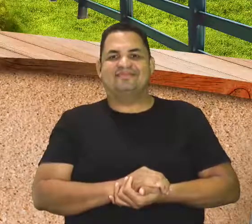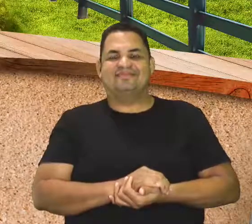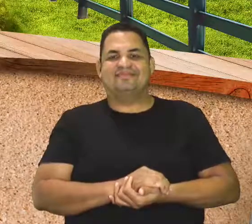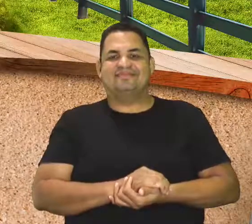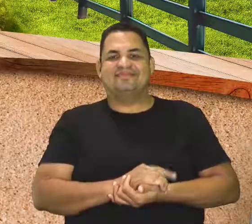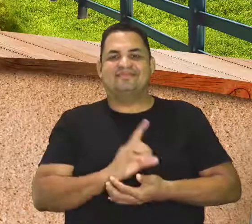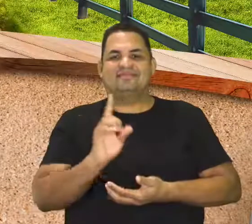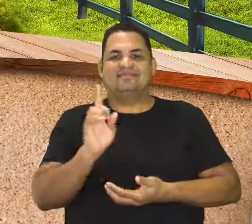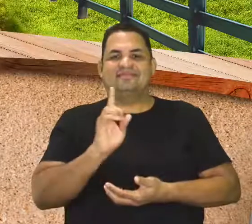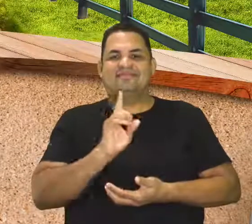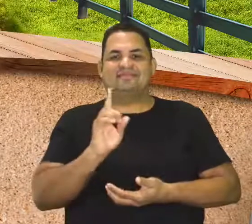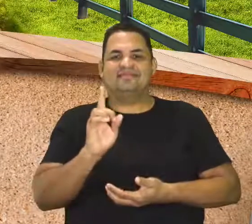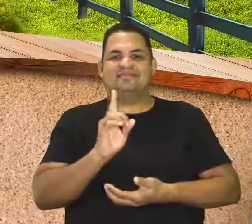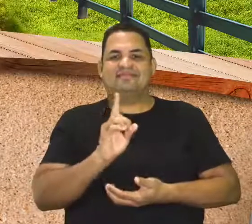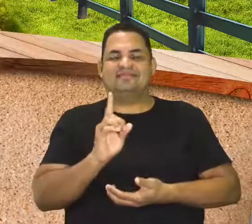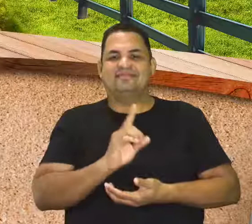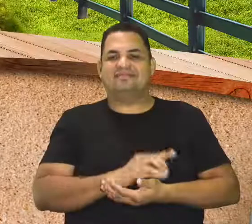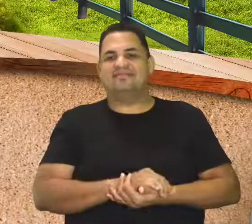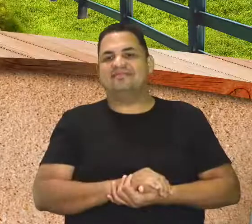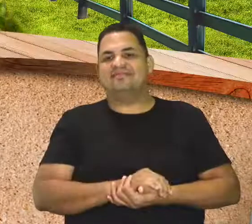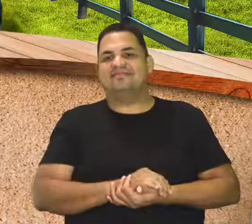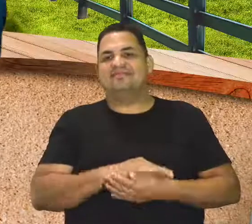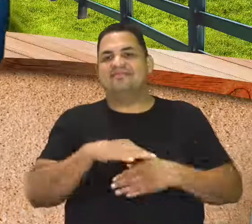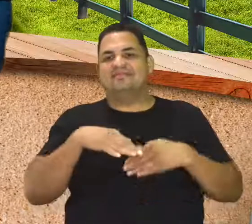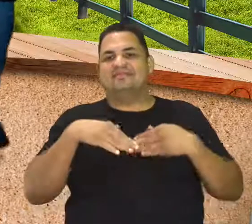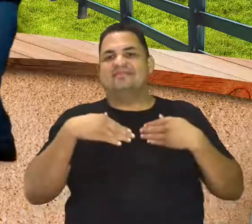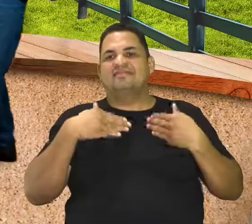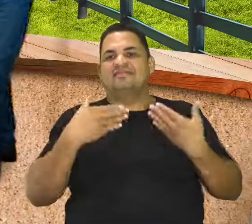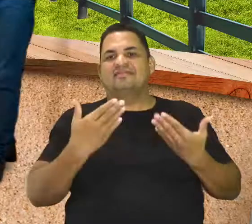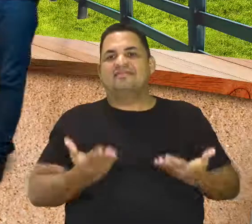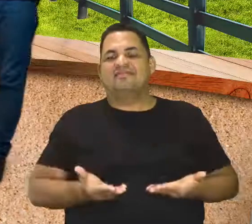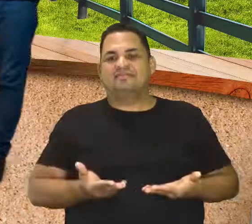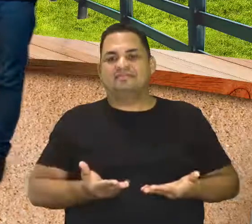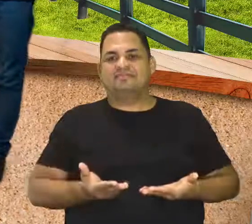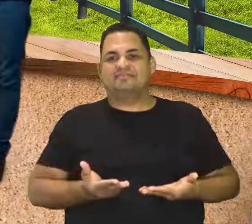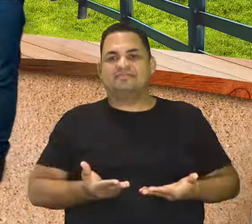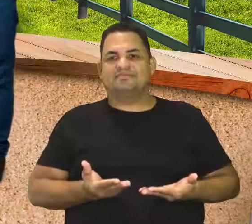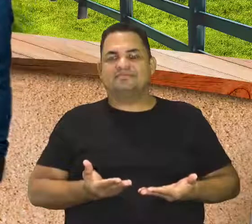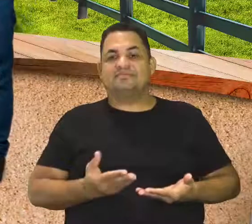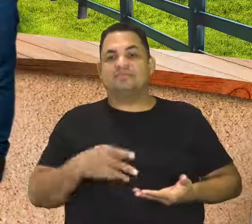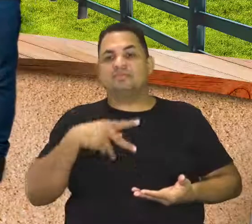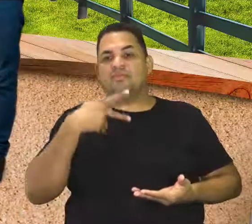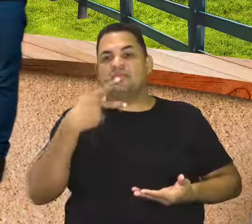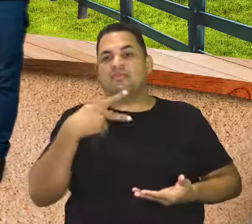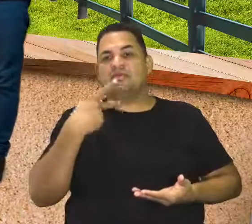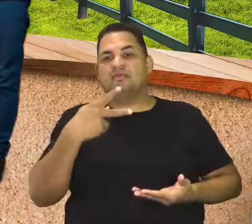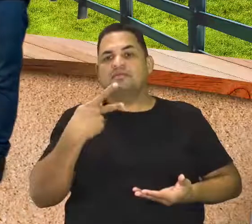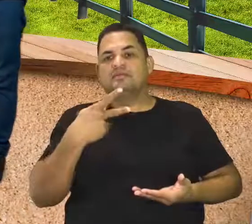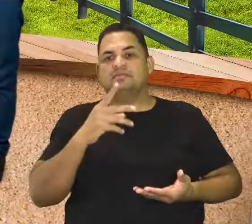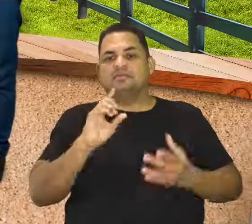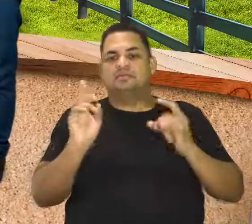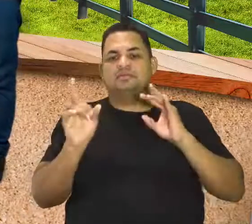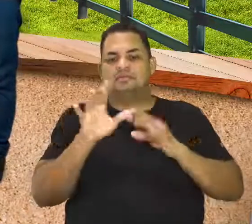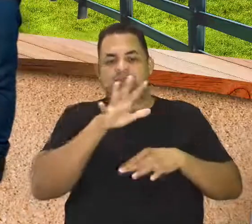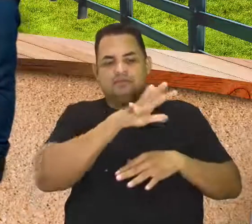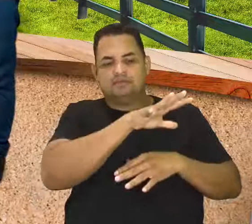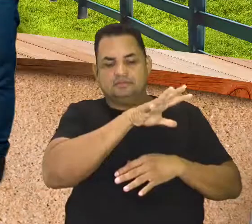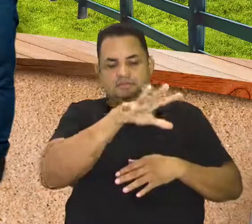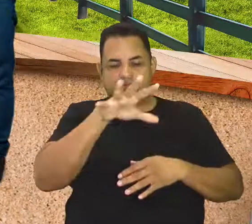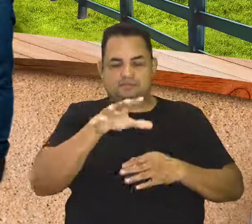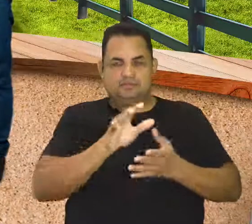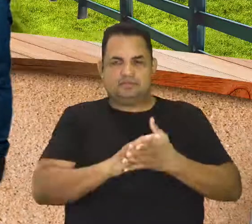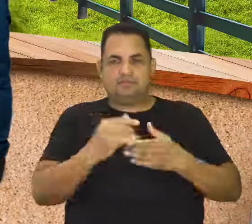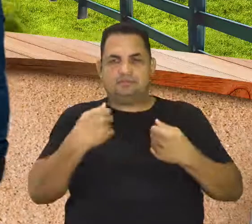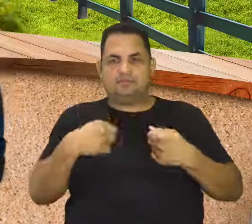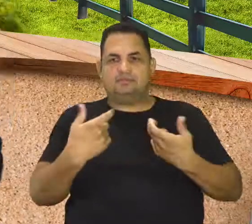não é... Quando a gente fala aqui, ó, quando a gente está falando aqui, ó, de cada local, as